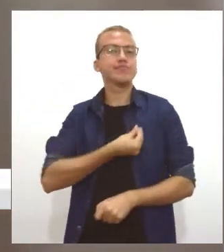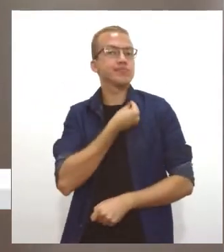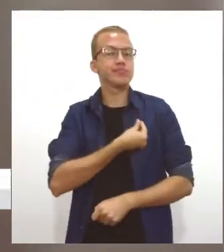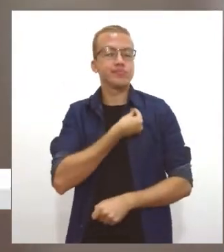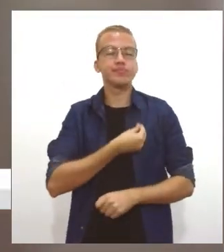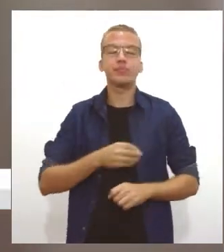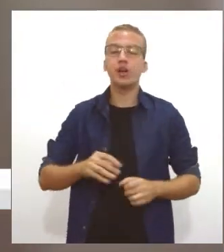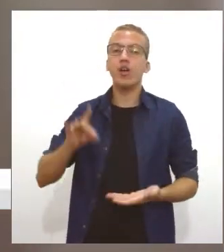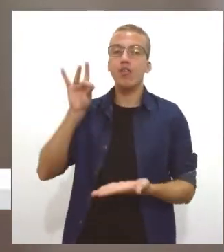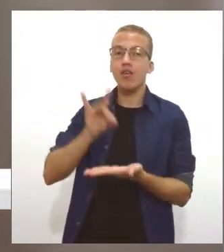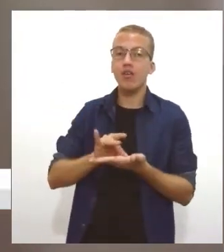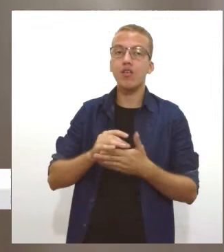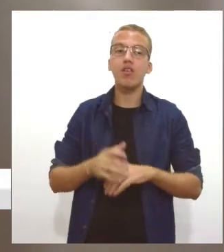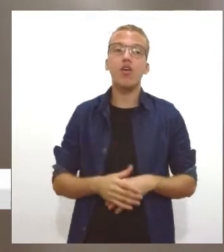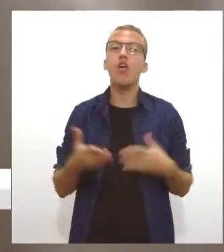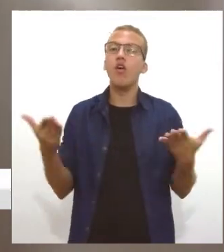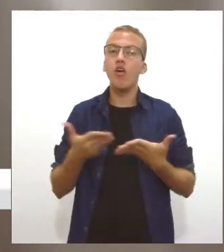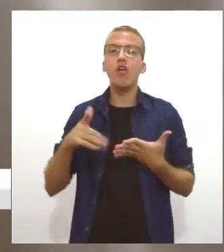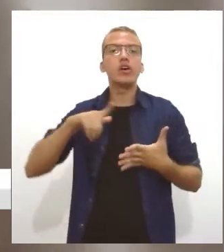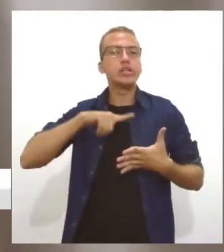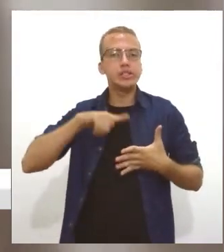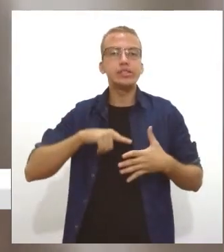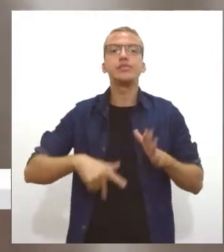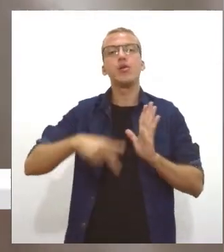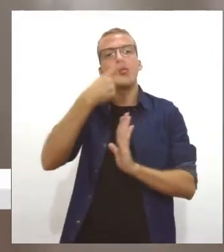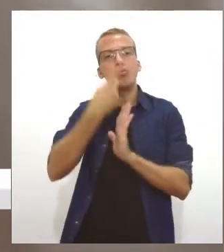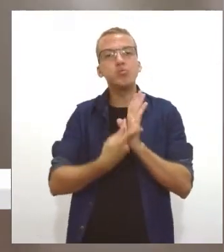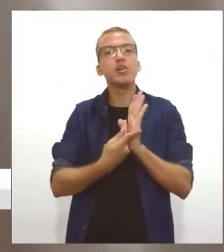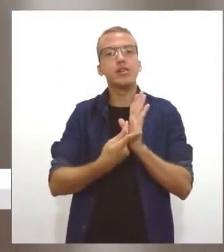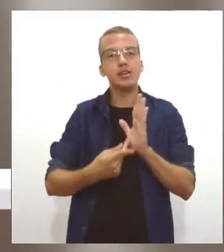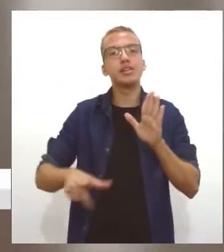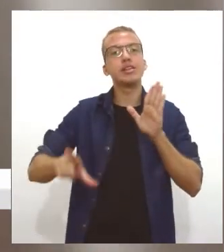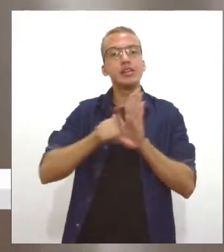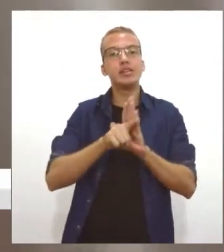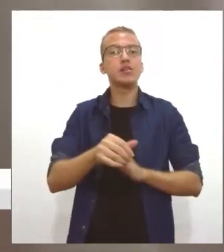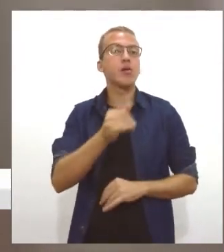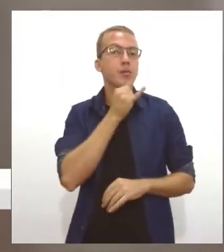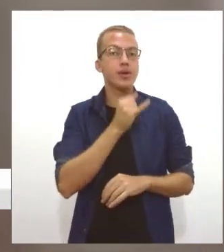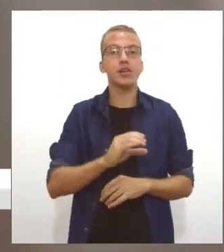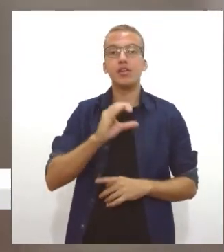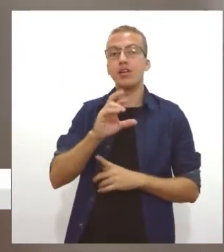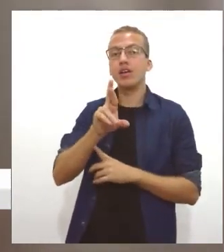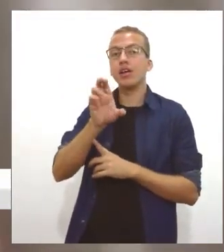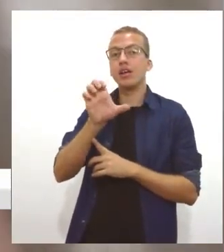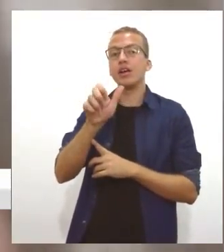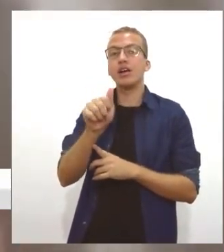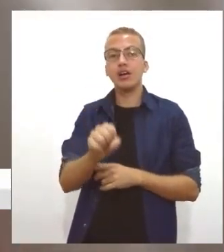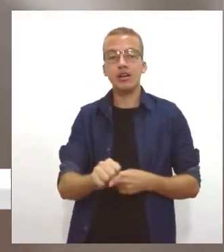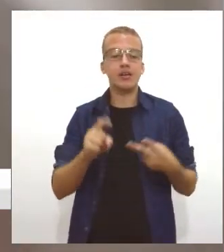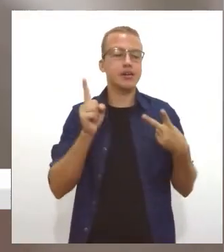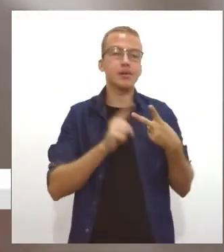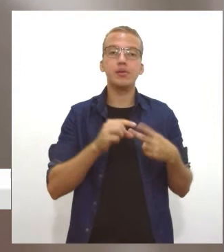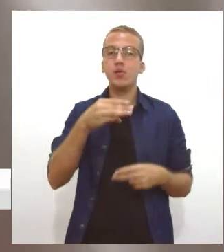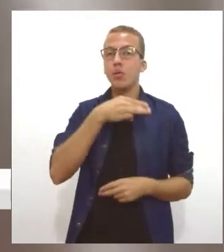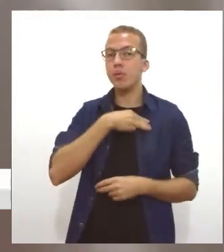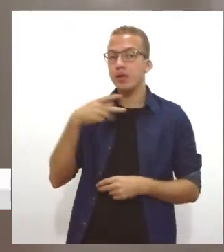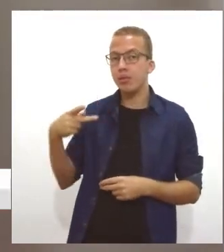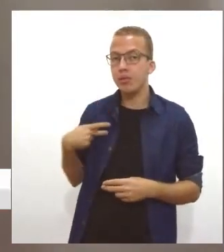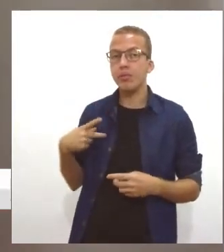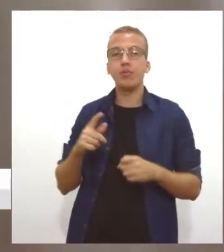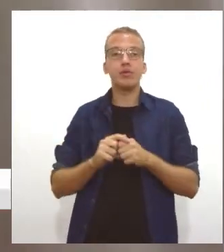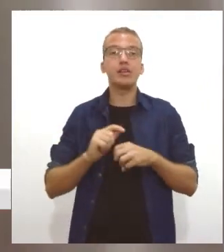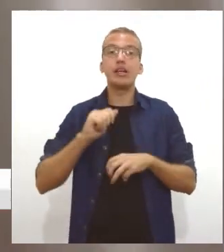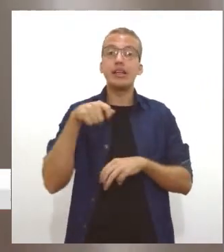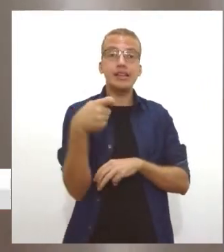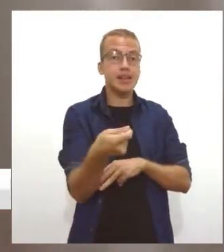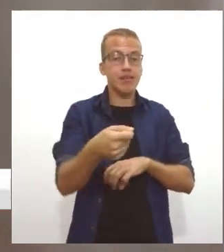uma rede socioassistencial que está estabelecida em lei, como o CREAS, como o Ministério Público, também a Defensoria Pública, também é